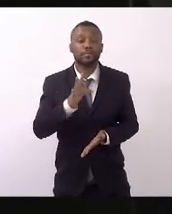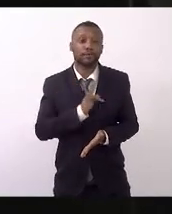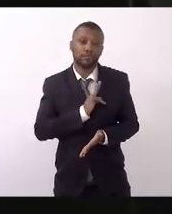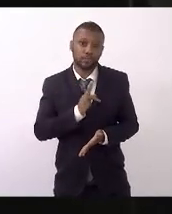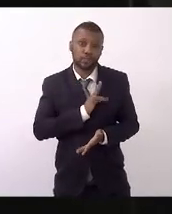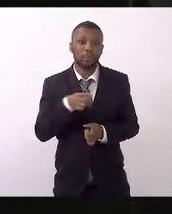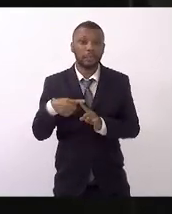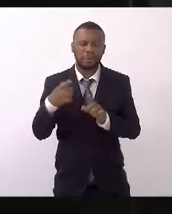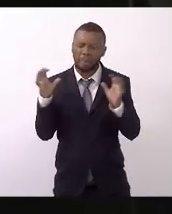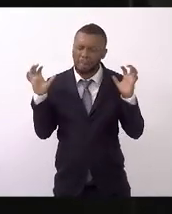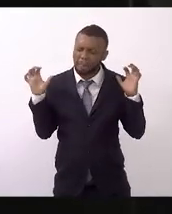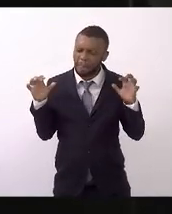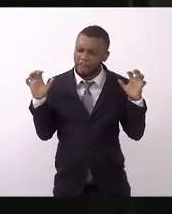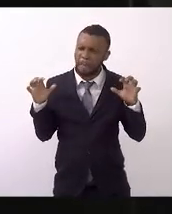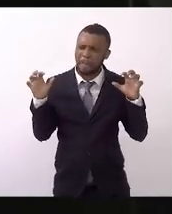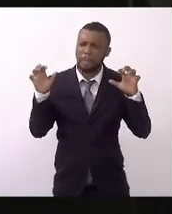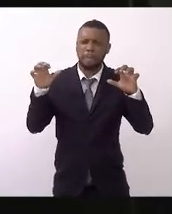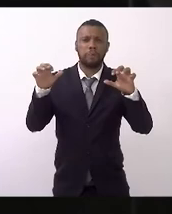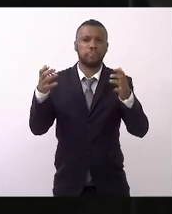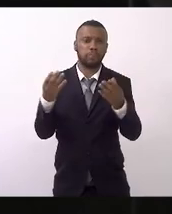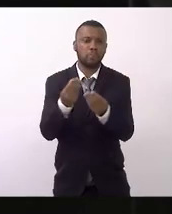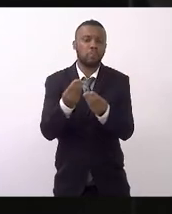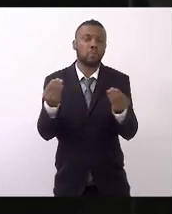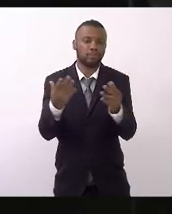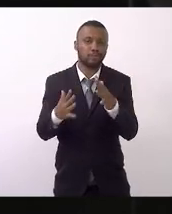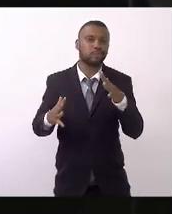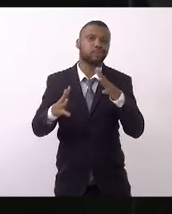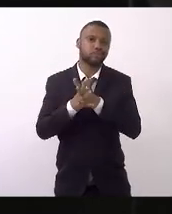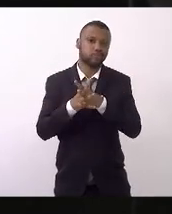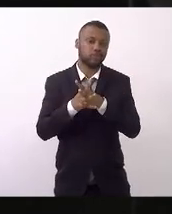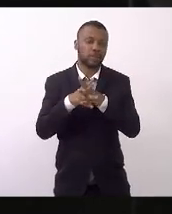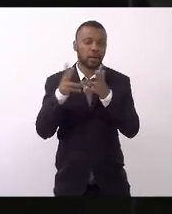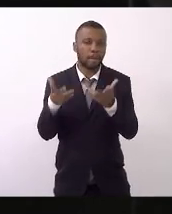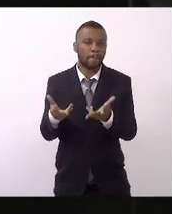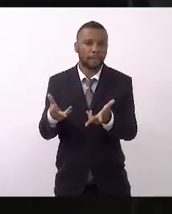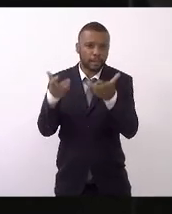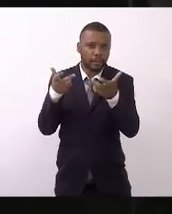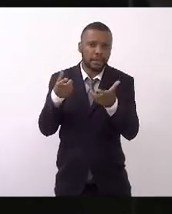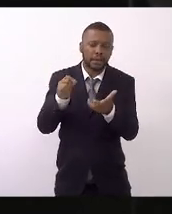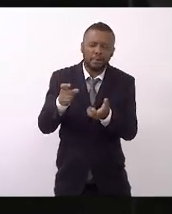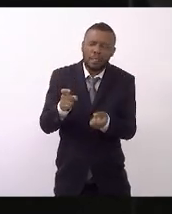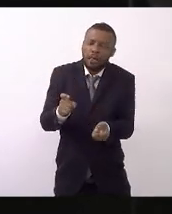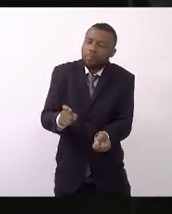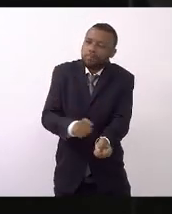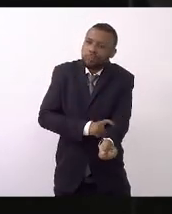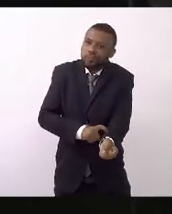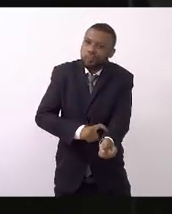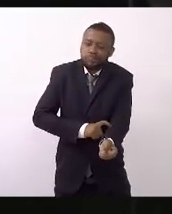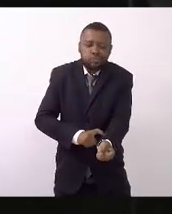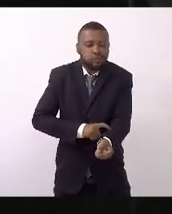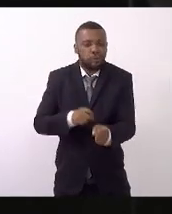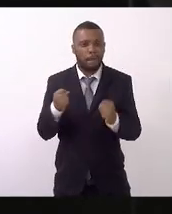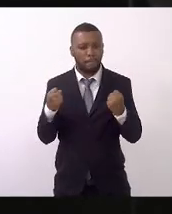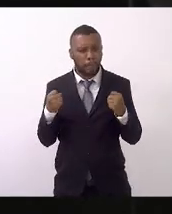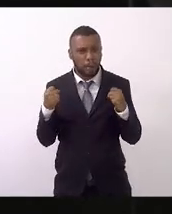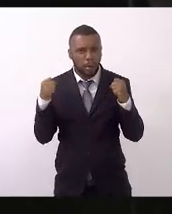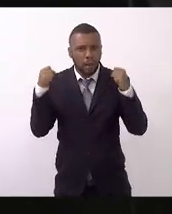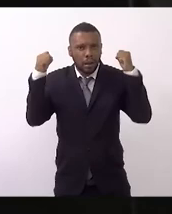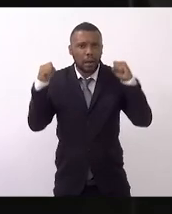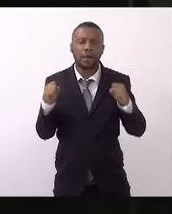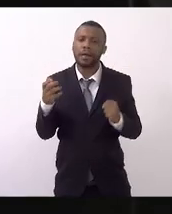estava chovendo muito. E eu vi que eles estavam muito nervosos e